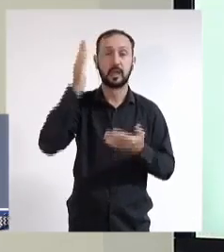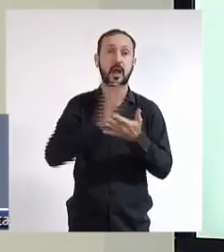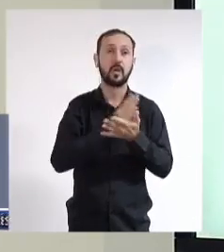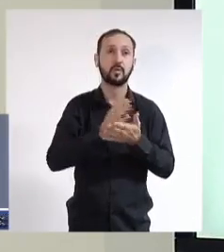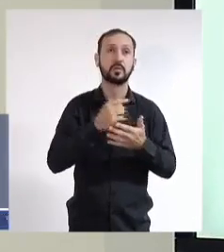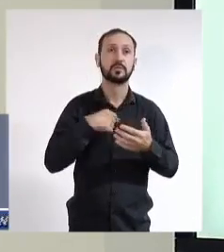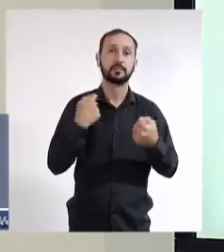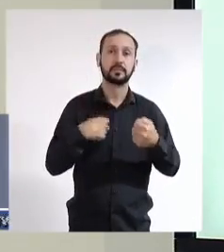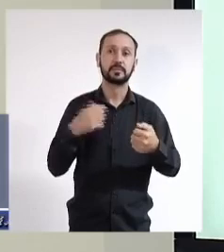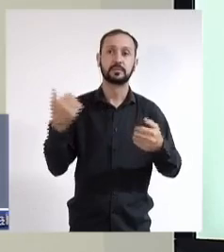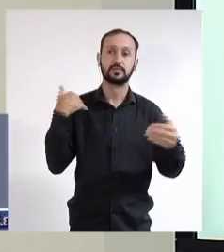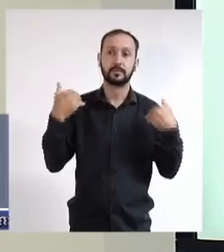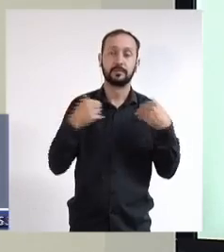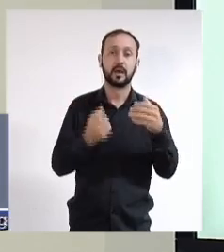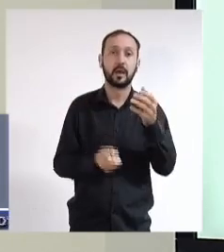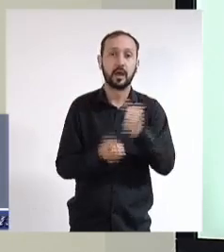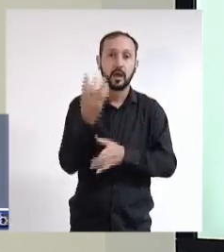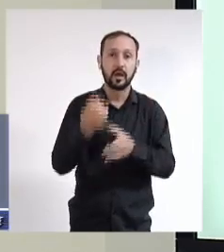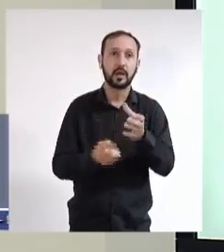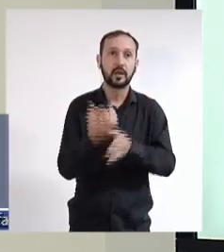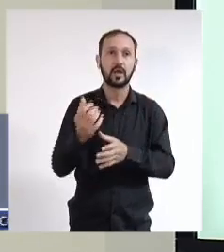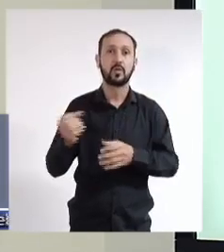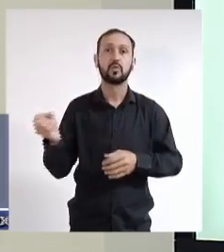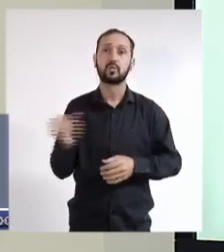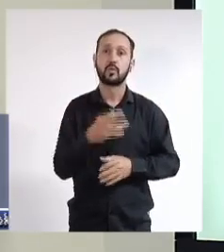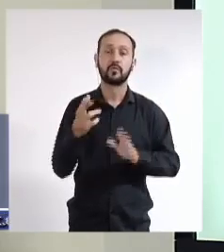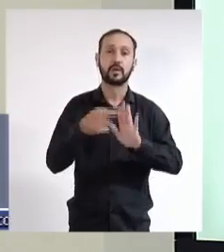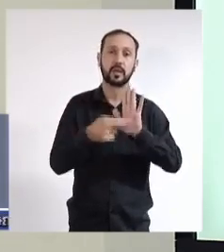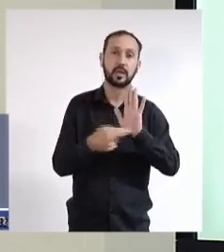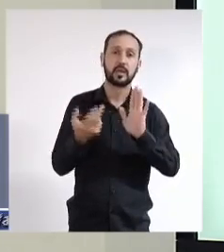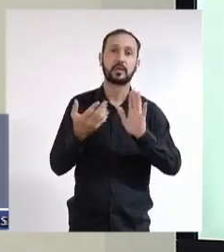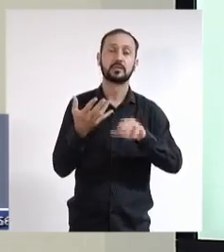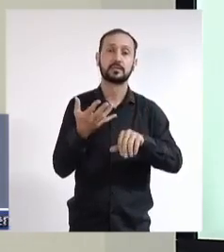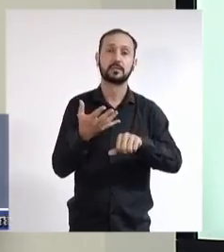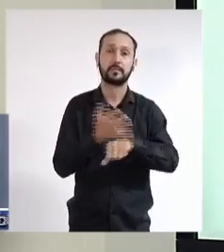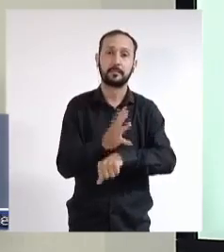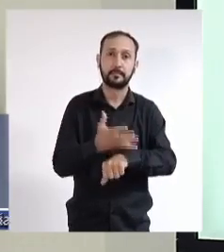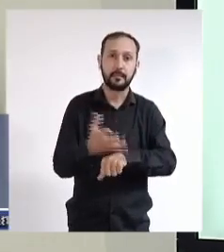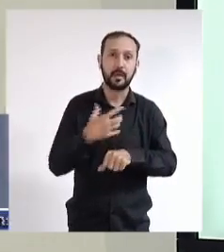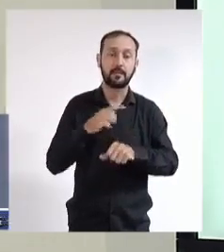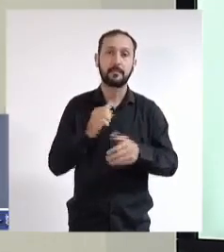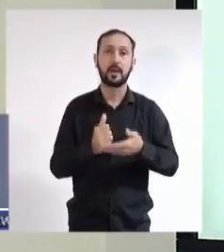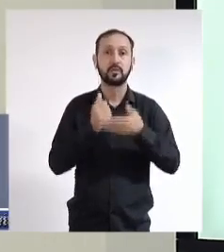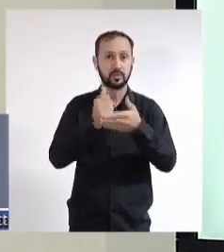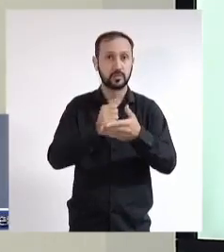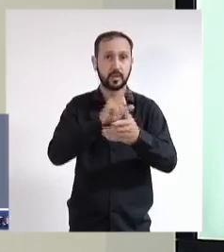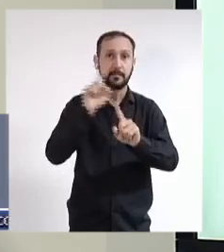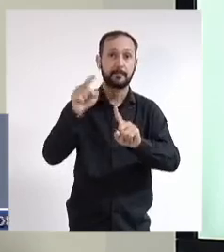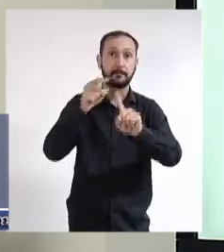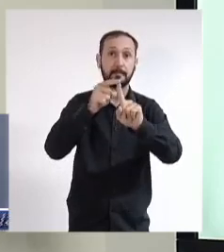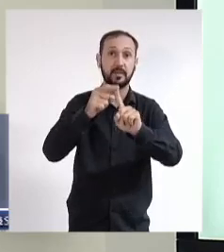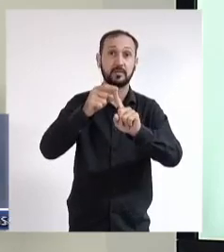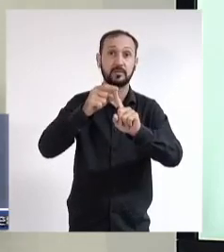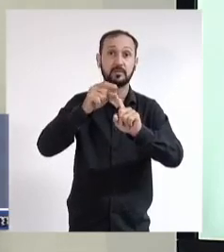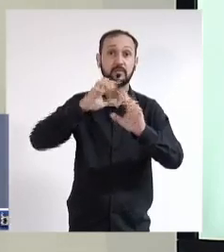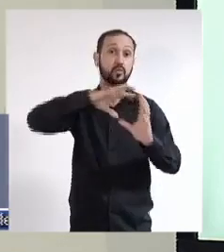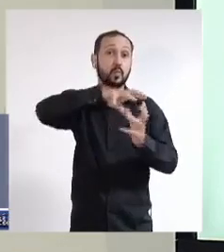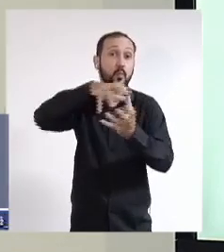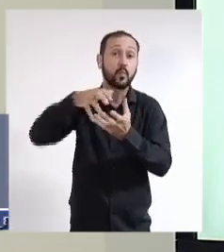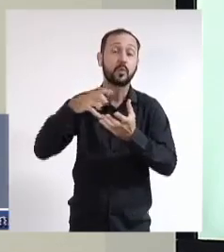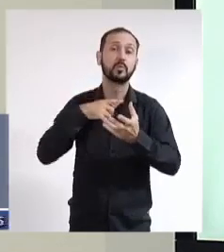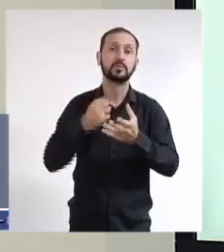vocês vão falar vão ajudar a gente a criar outras normas outros procedimentos em prol de alcançar metas internacionais em prol de